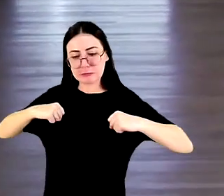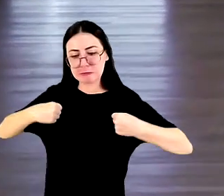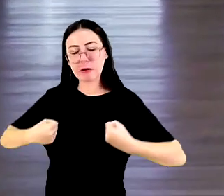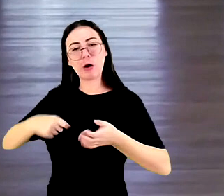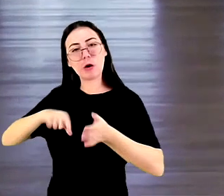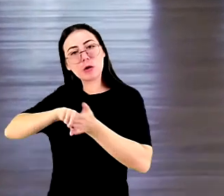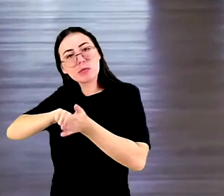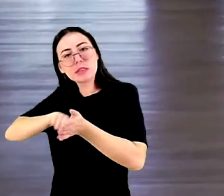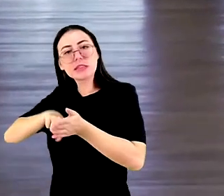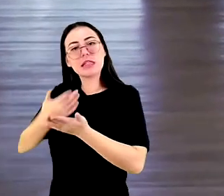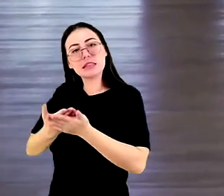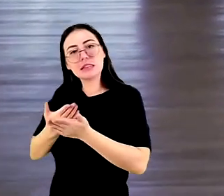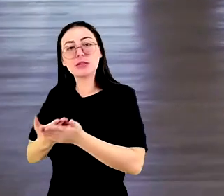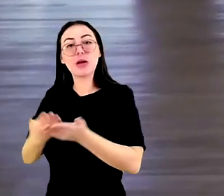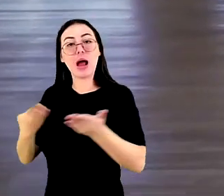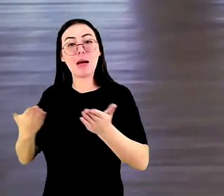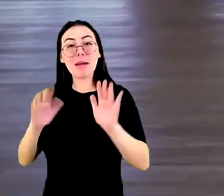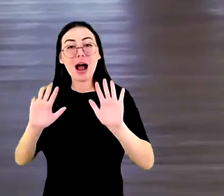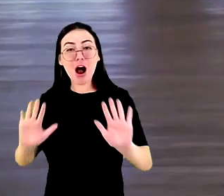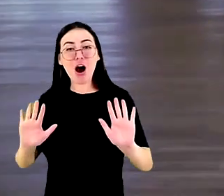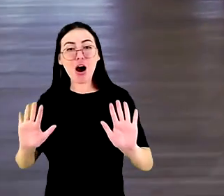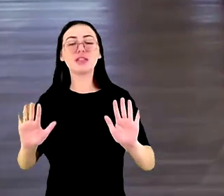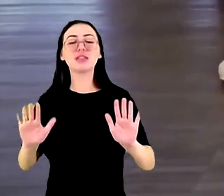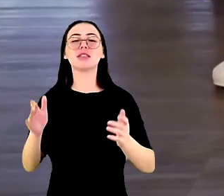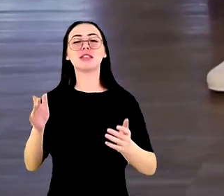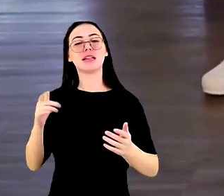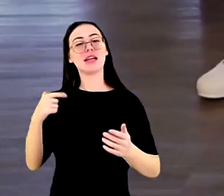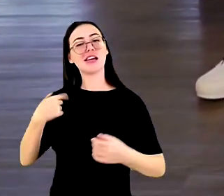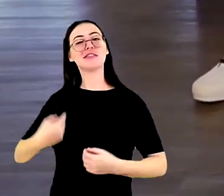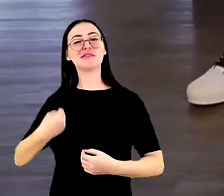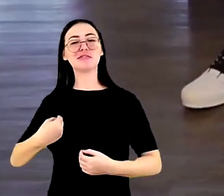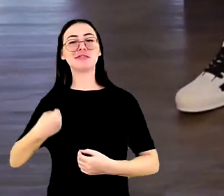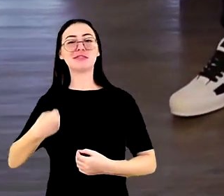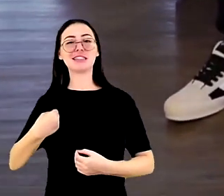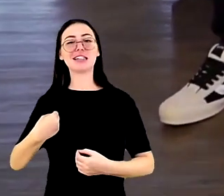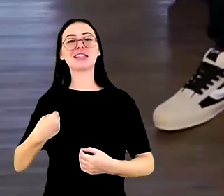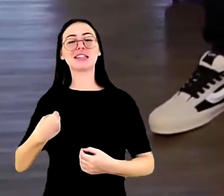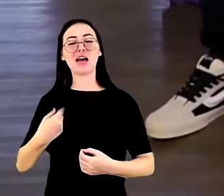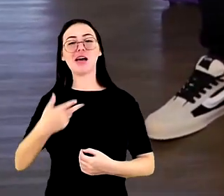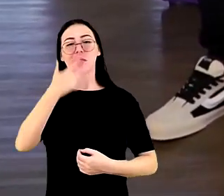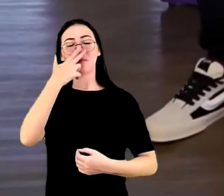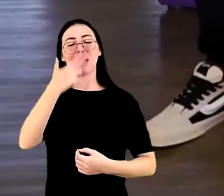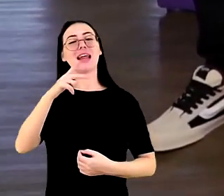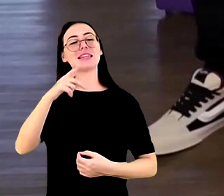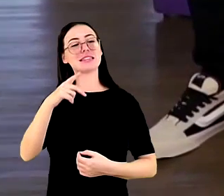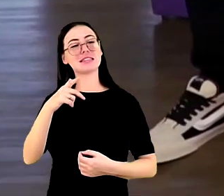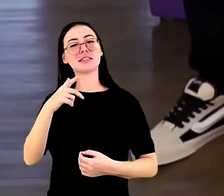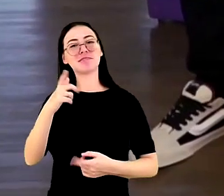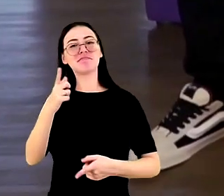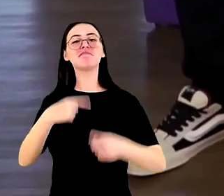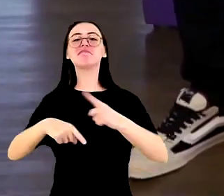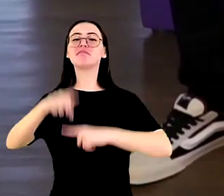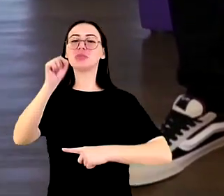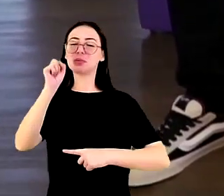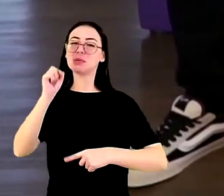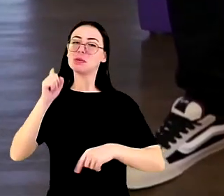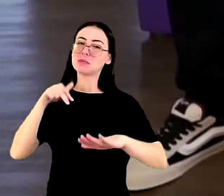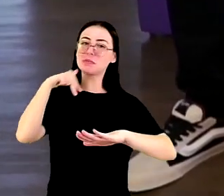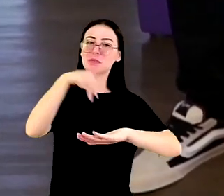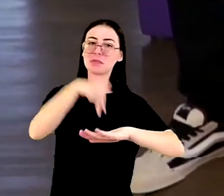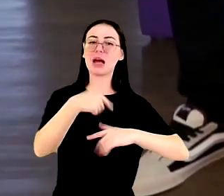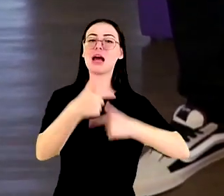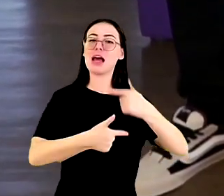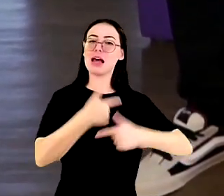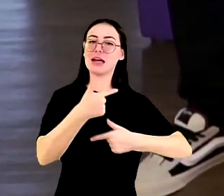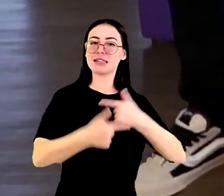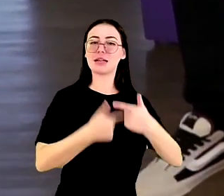está aqui o resultado. Estou na raiz, fazendo o meu melhor. E, na realidade, fui muito bem aceito, fui muito bem envolvido. E tem